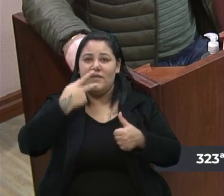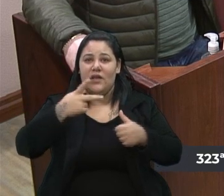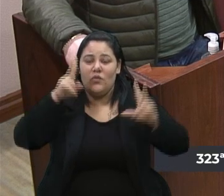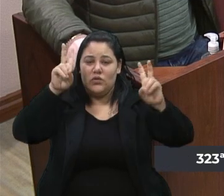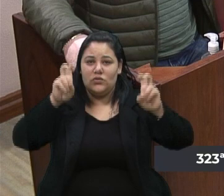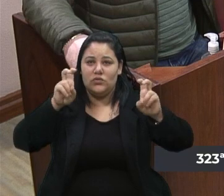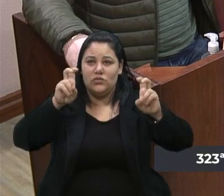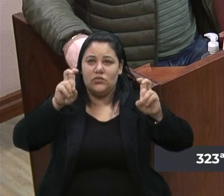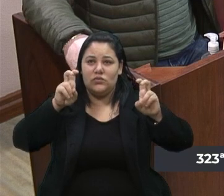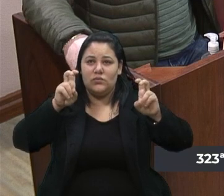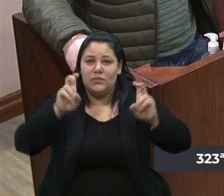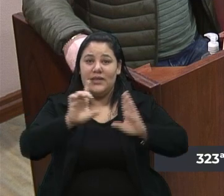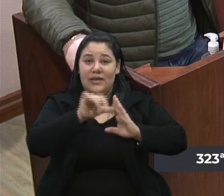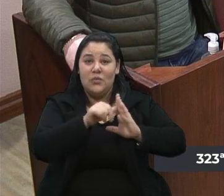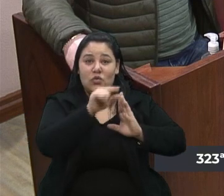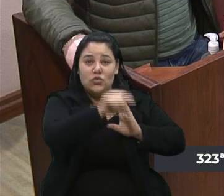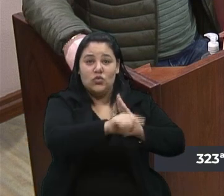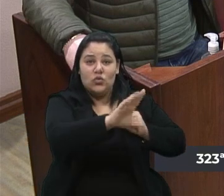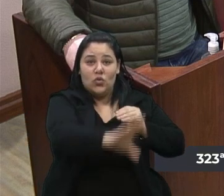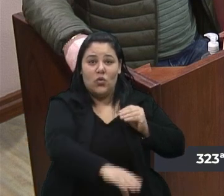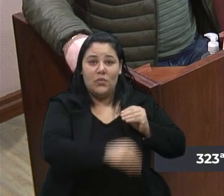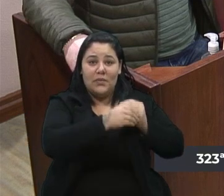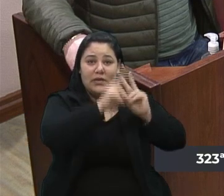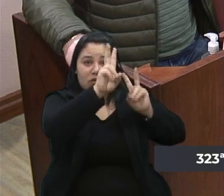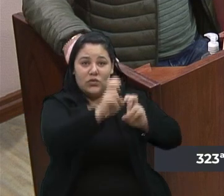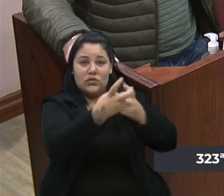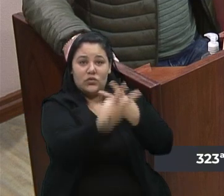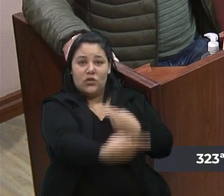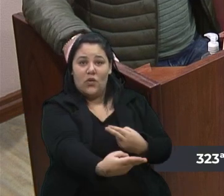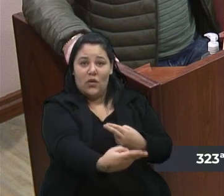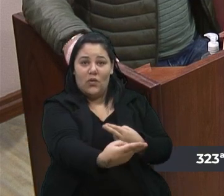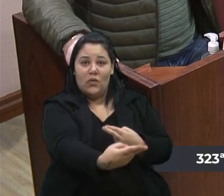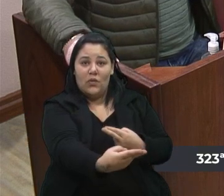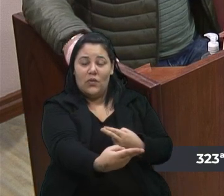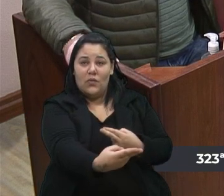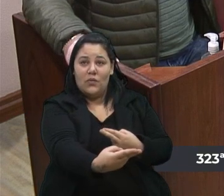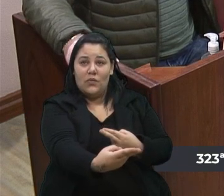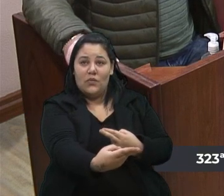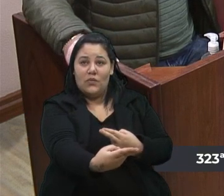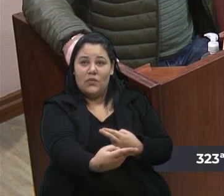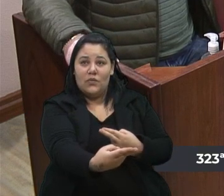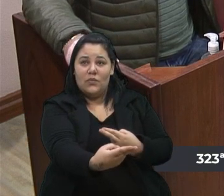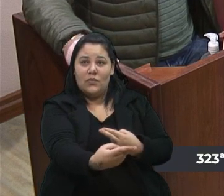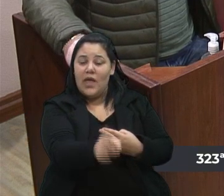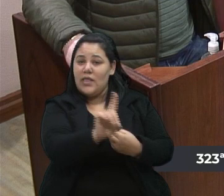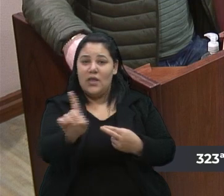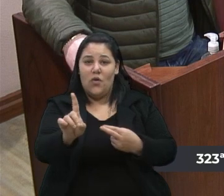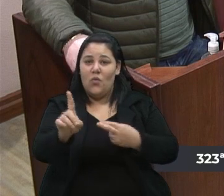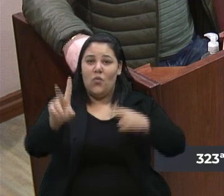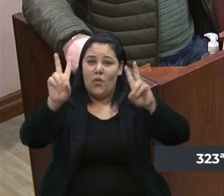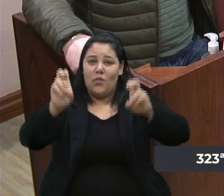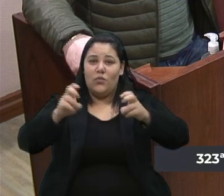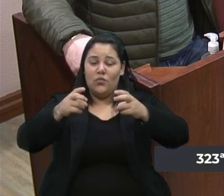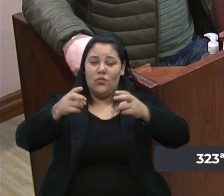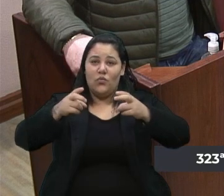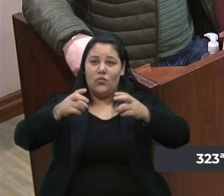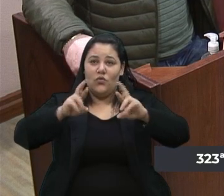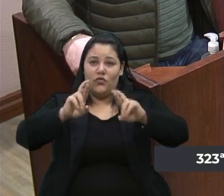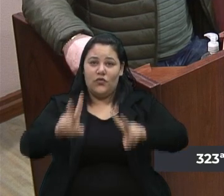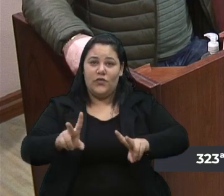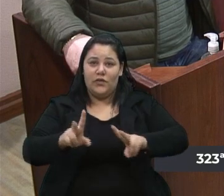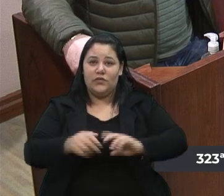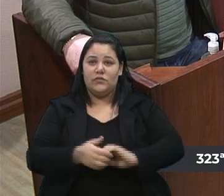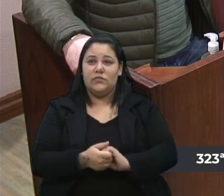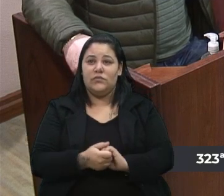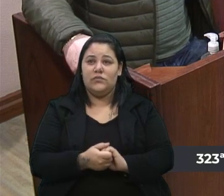o a parte no mesmo tema no mesmo tema segue com seu tempo